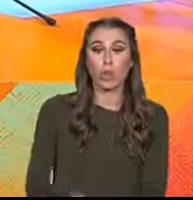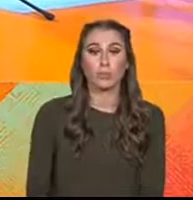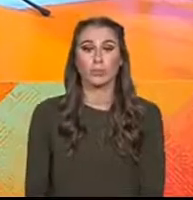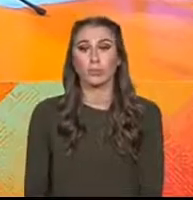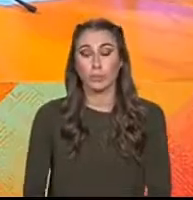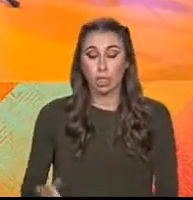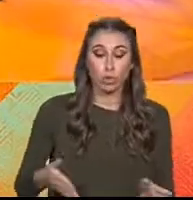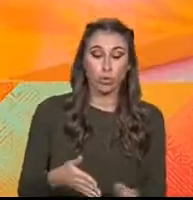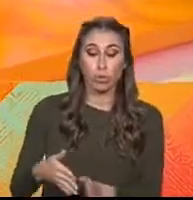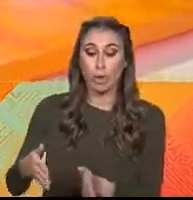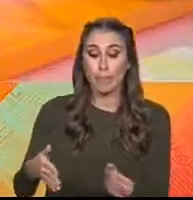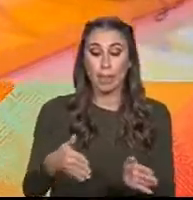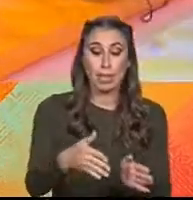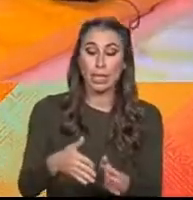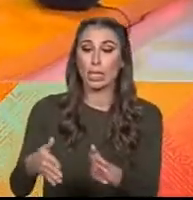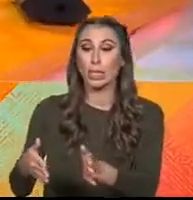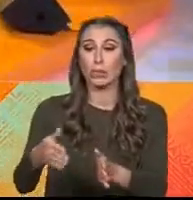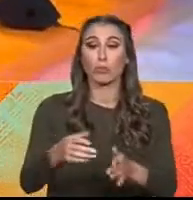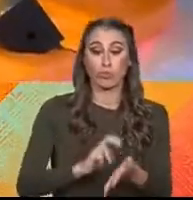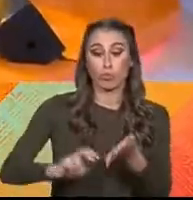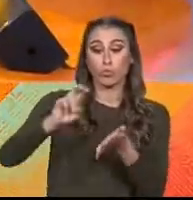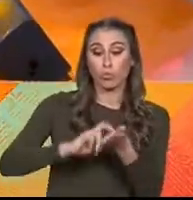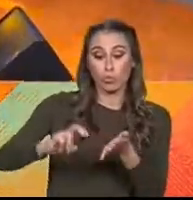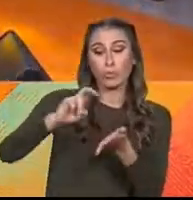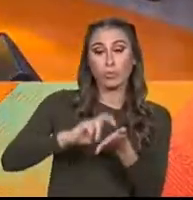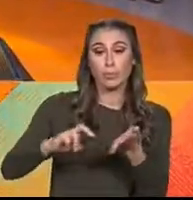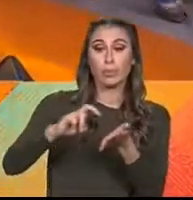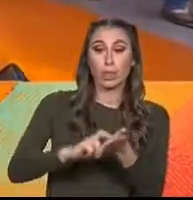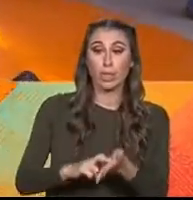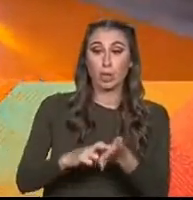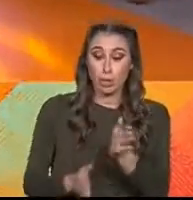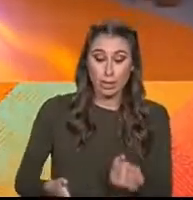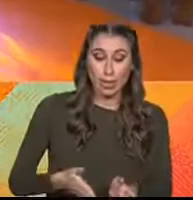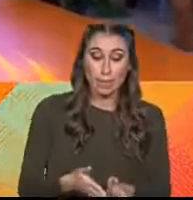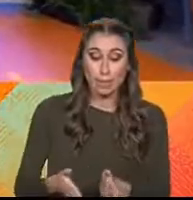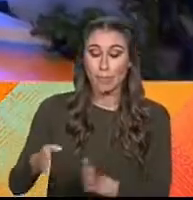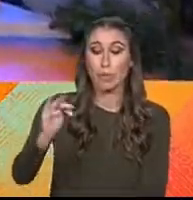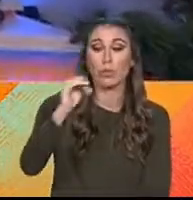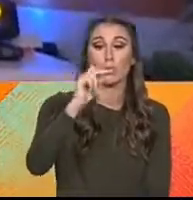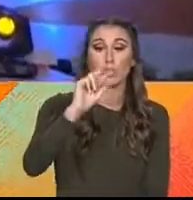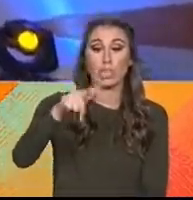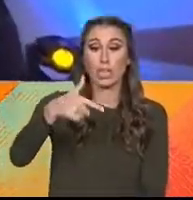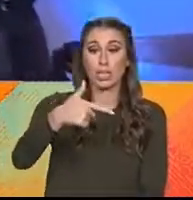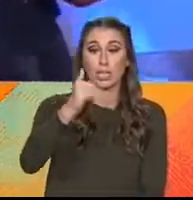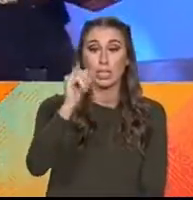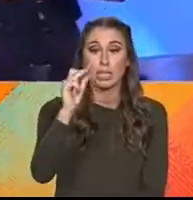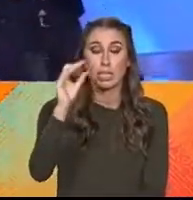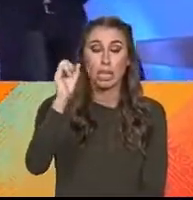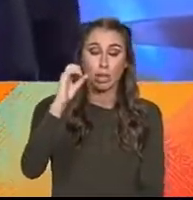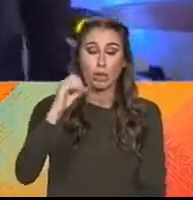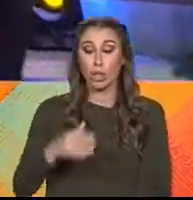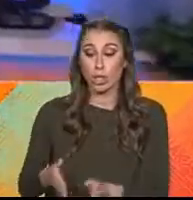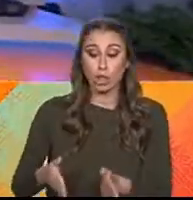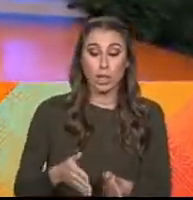Faz-se caminho, caminhando, caminho de Santiago.